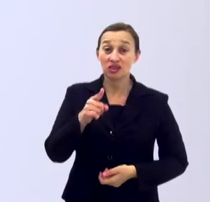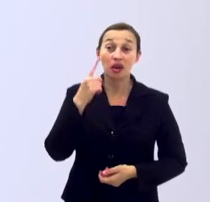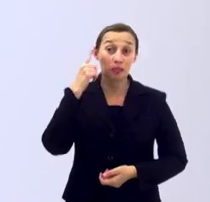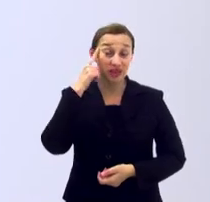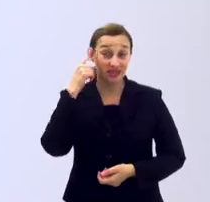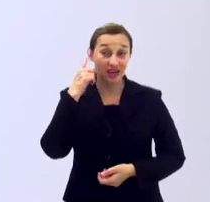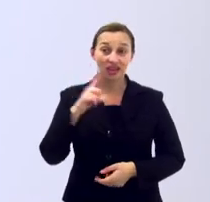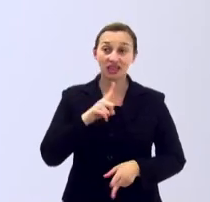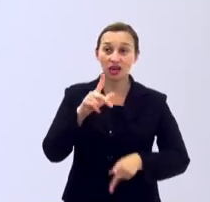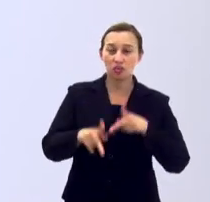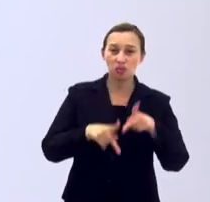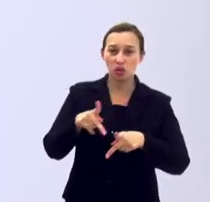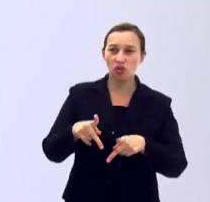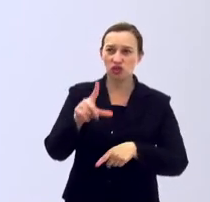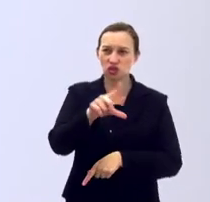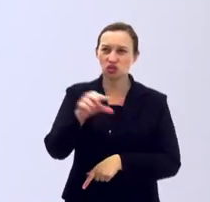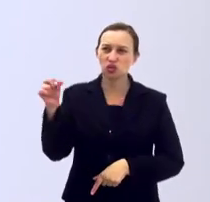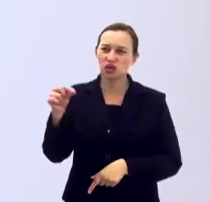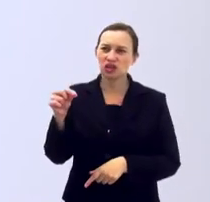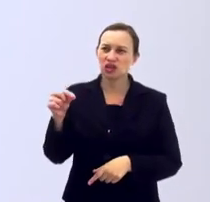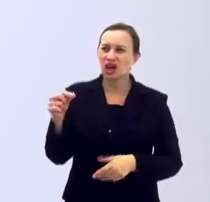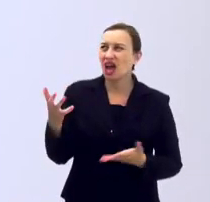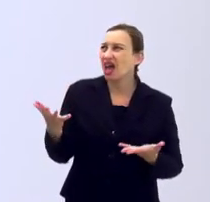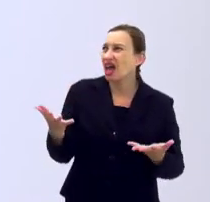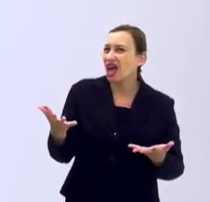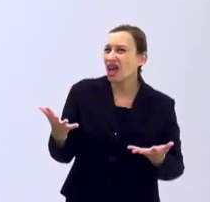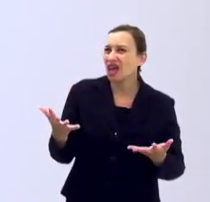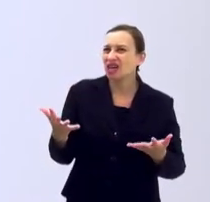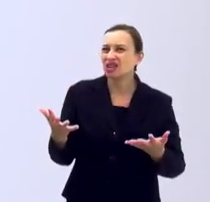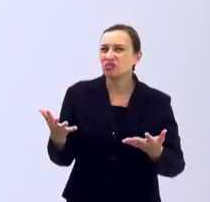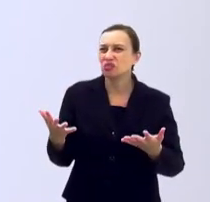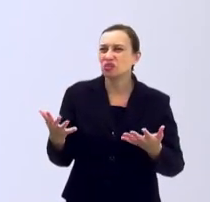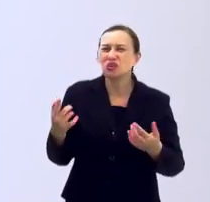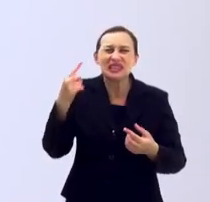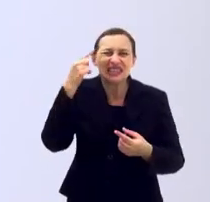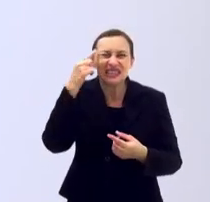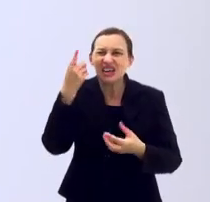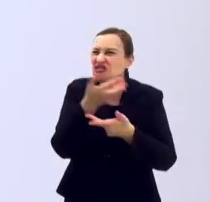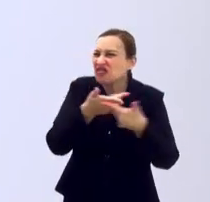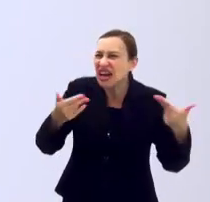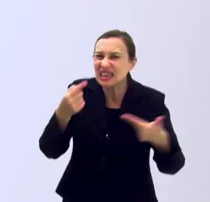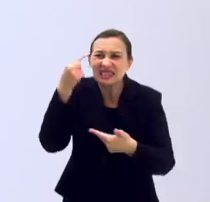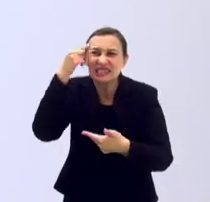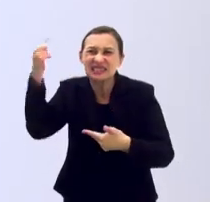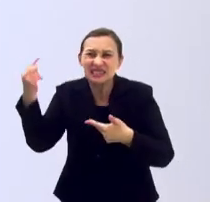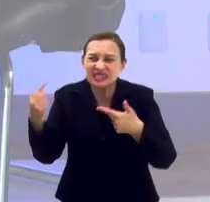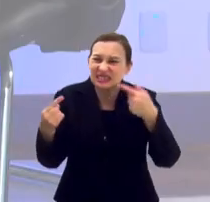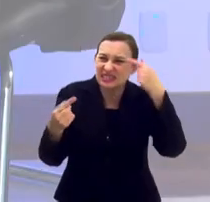Hoje, você pensar que existe um povo escolhido, isso gera muita inveja e